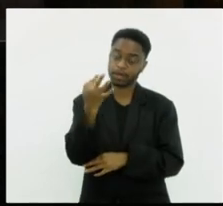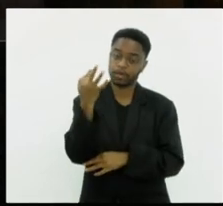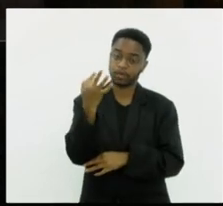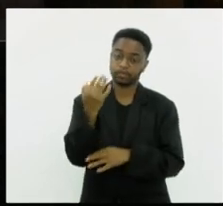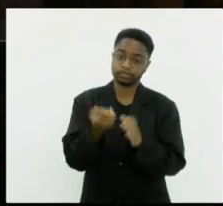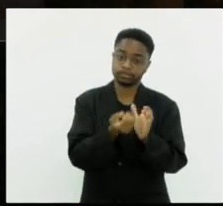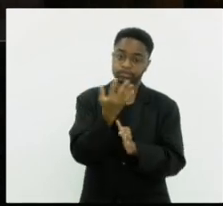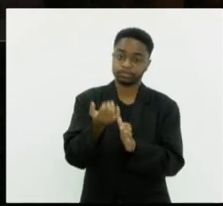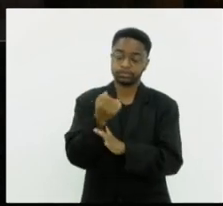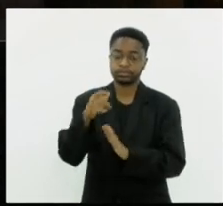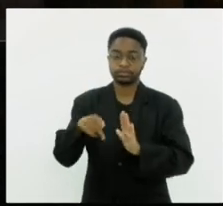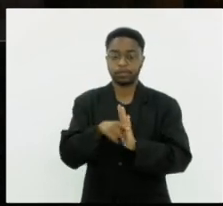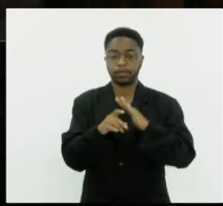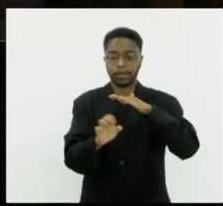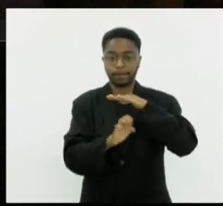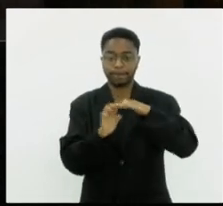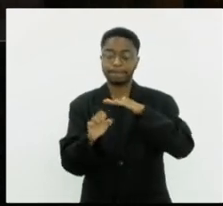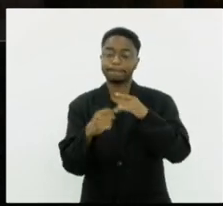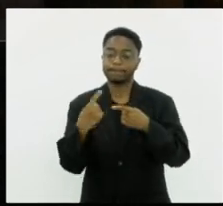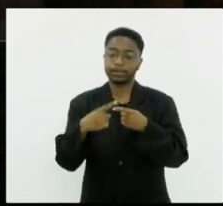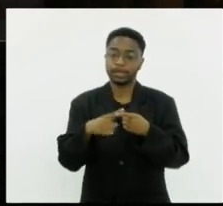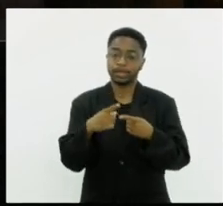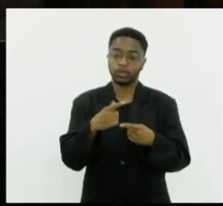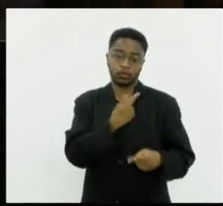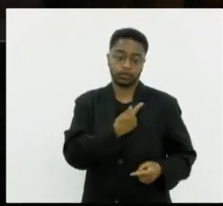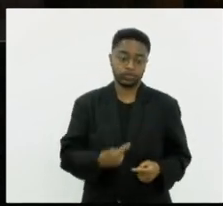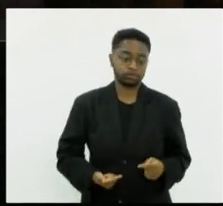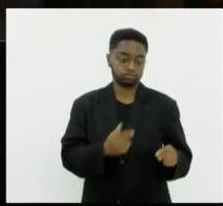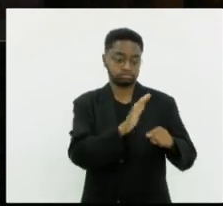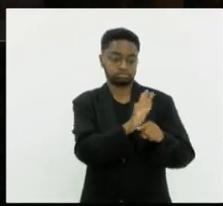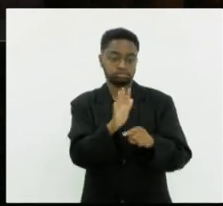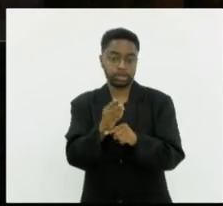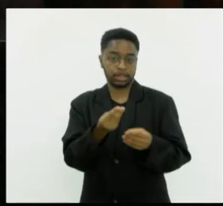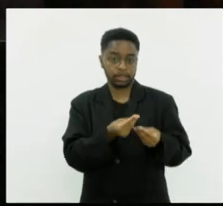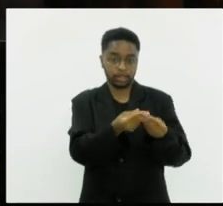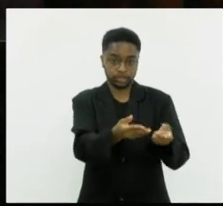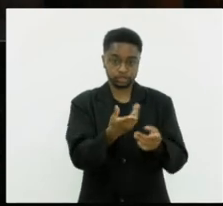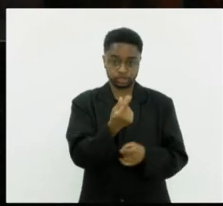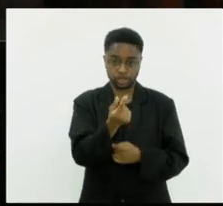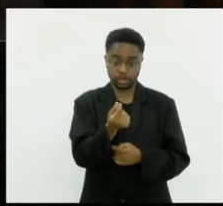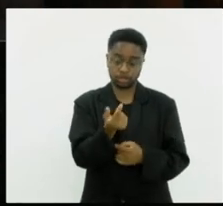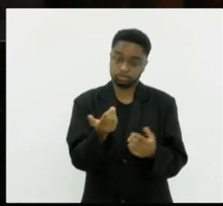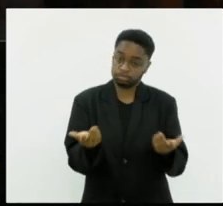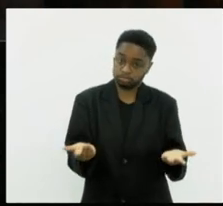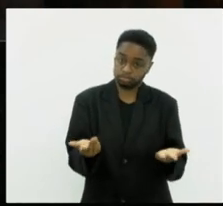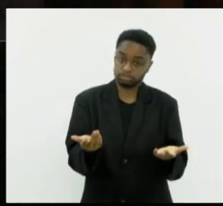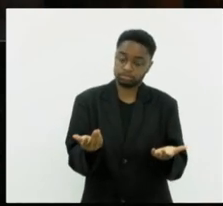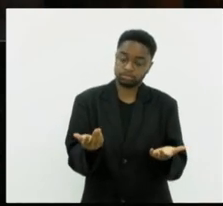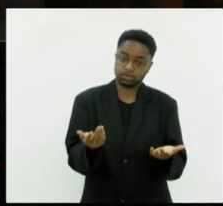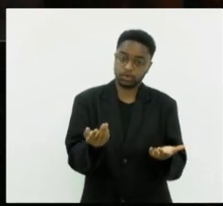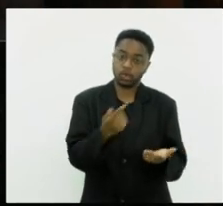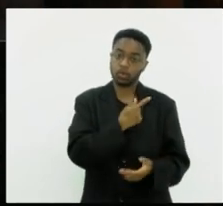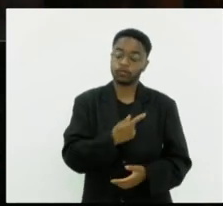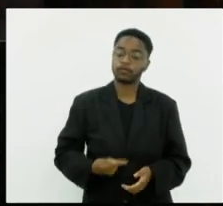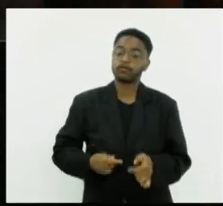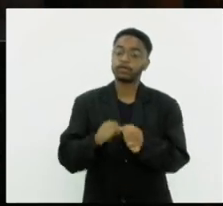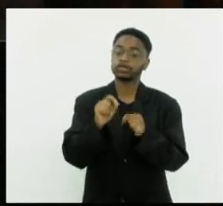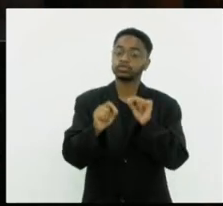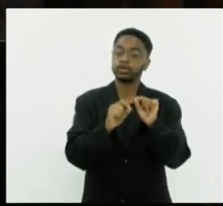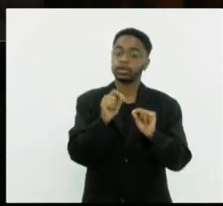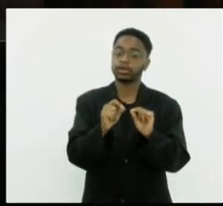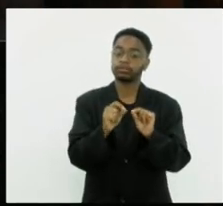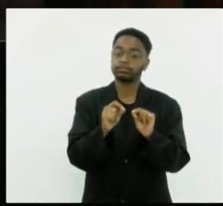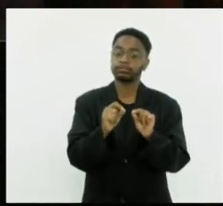essas empresas que deveriam estar gerando, porque está ganhando dinheiro do governo, benefício do governo. Ora, e o governo, o que faz?